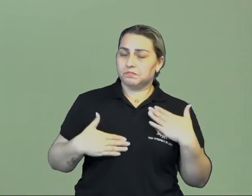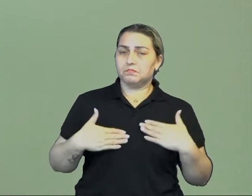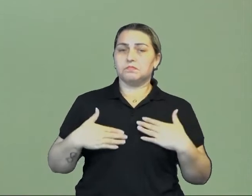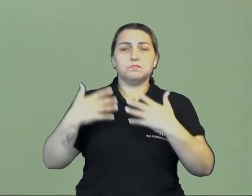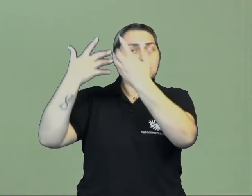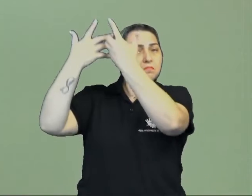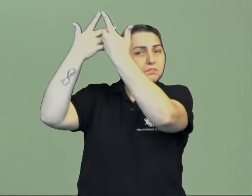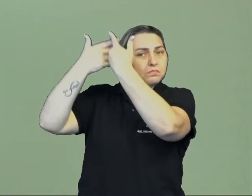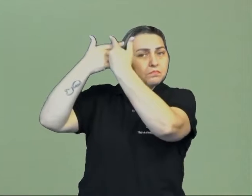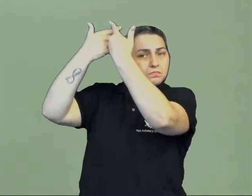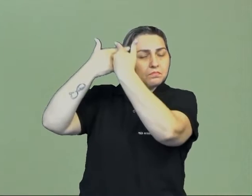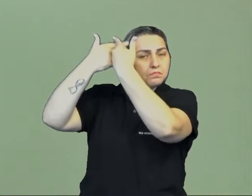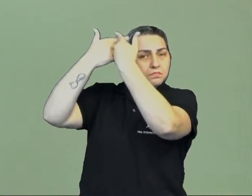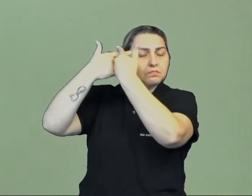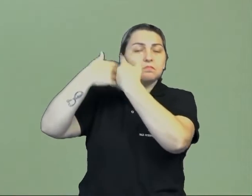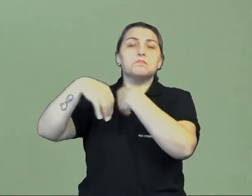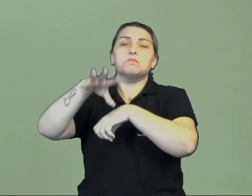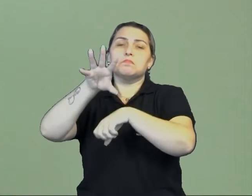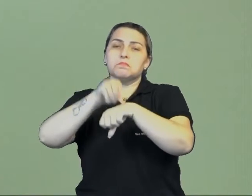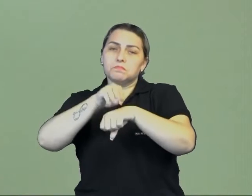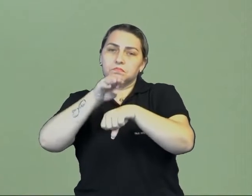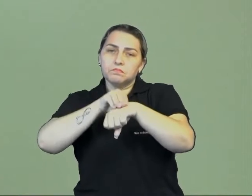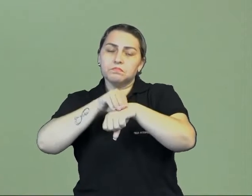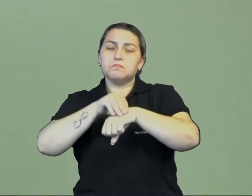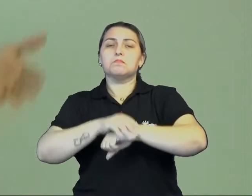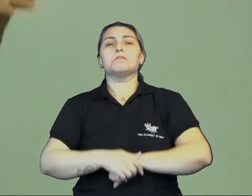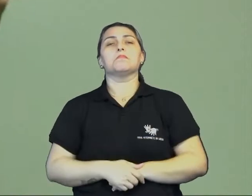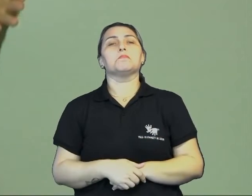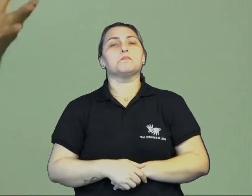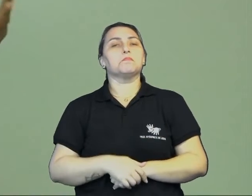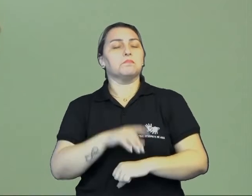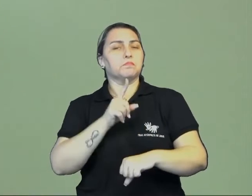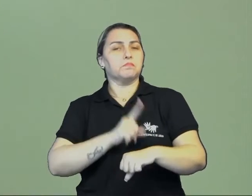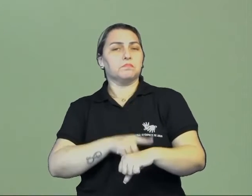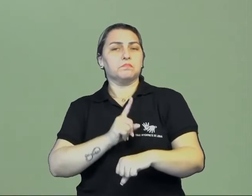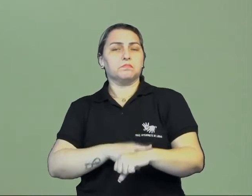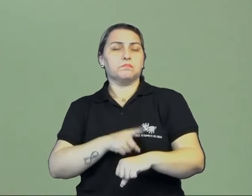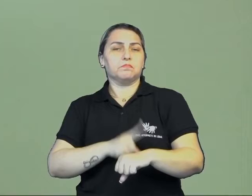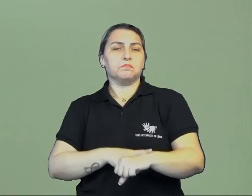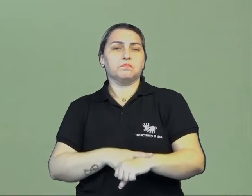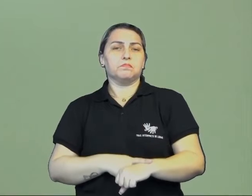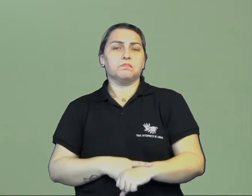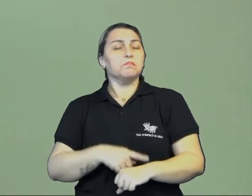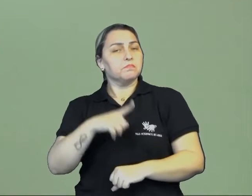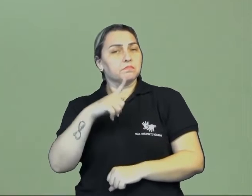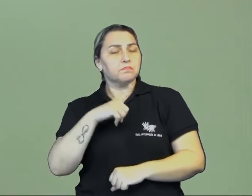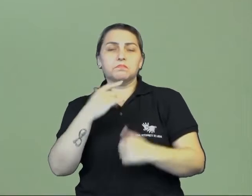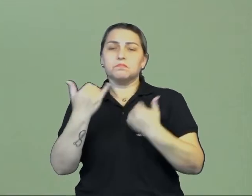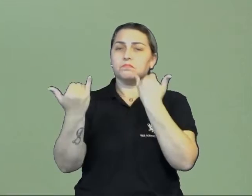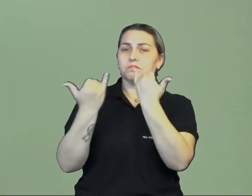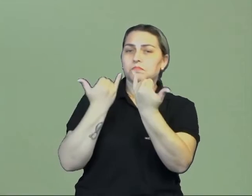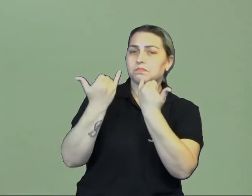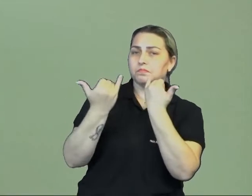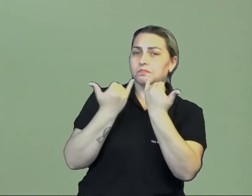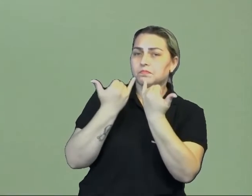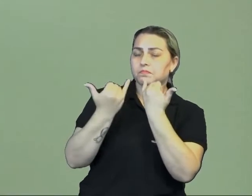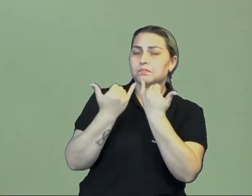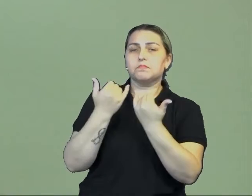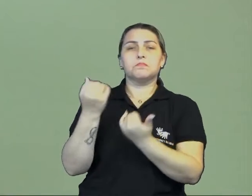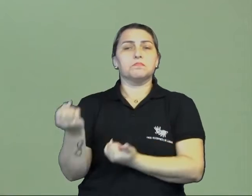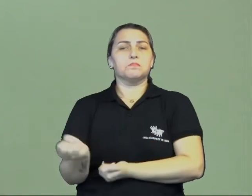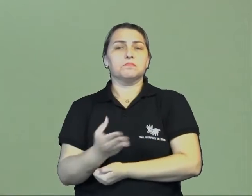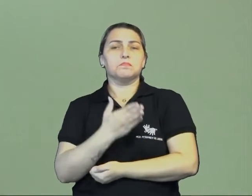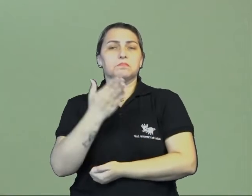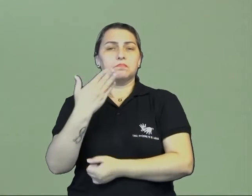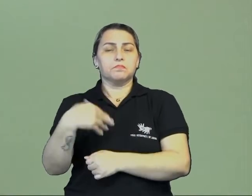cognitivo, aspecto do conhecimento. É aquele momento, por exemplo, aqui que você está obtendo informações, criando novos saberes.